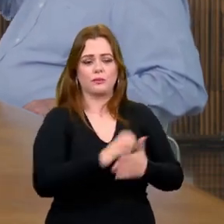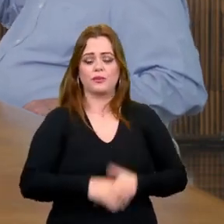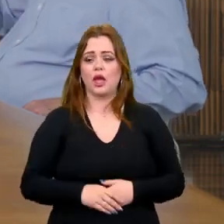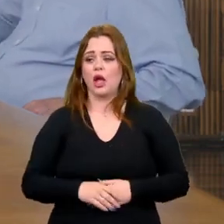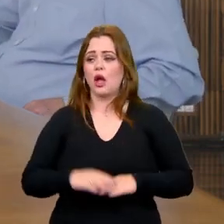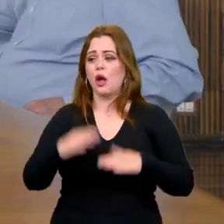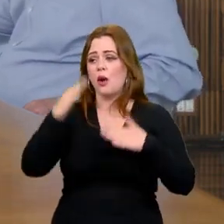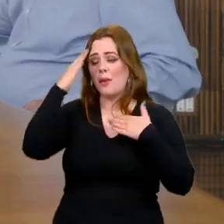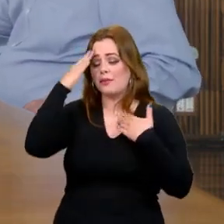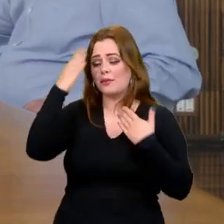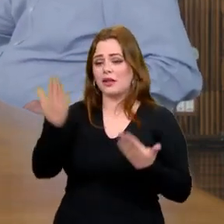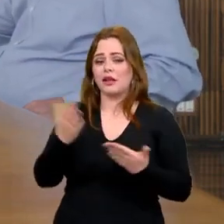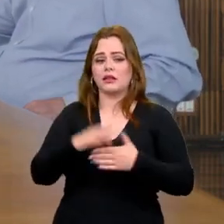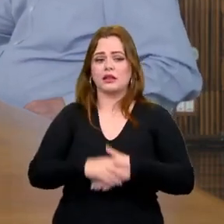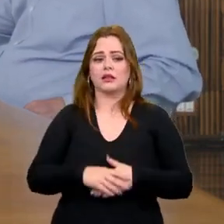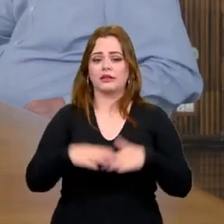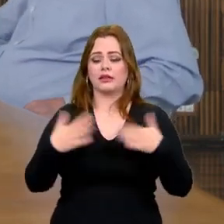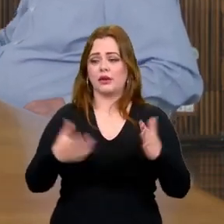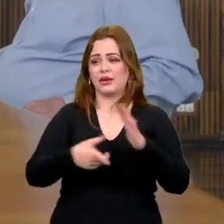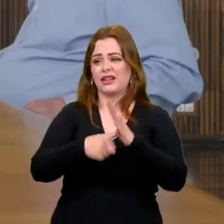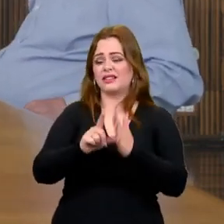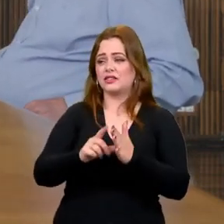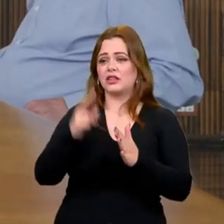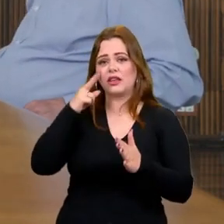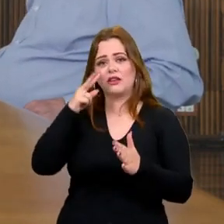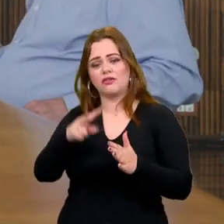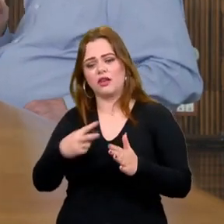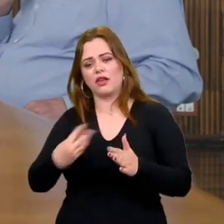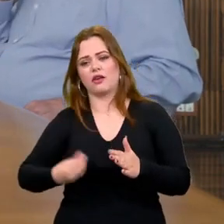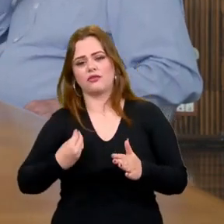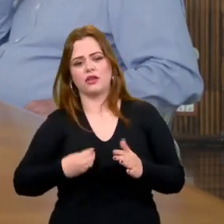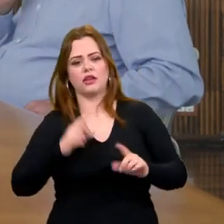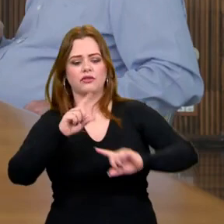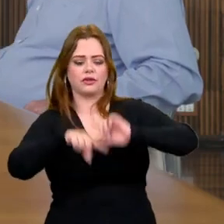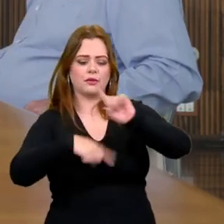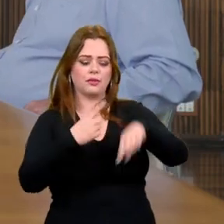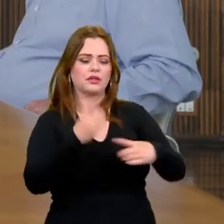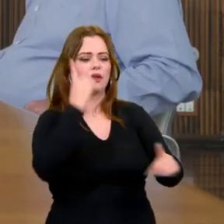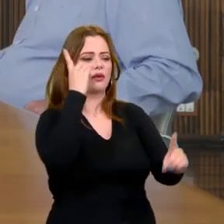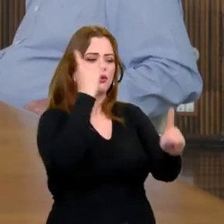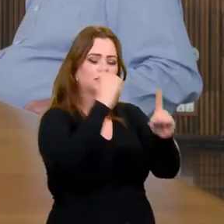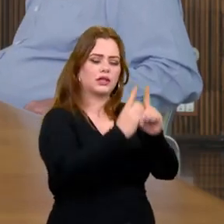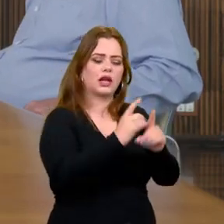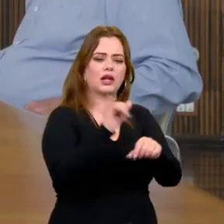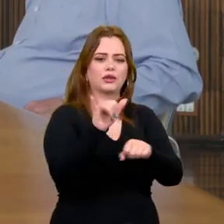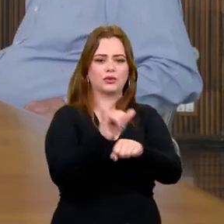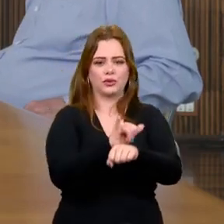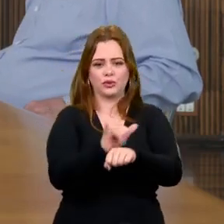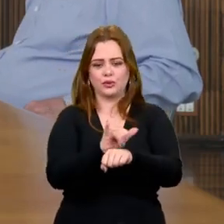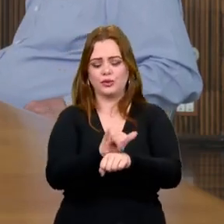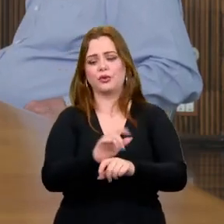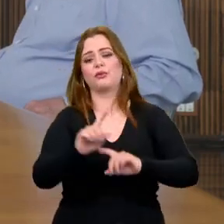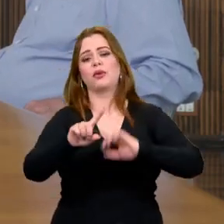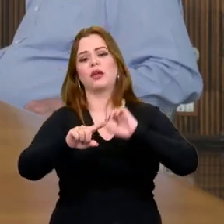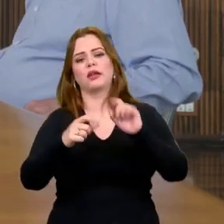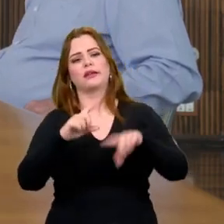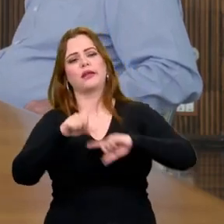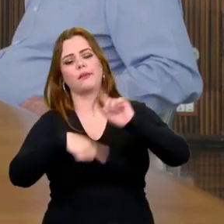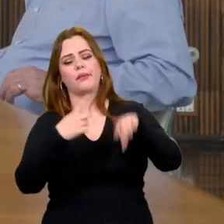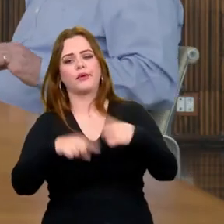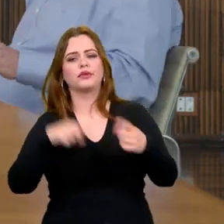que ouvir ao vivo mas depois você vai pro encontrar isso também no YouTube vai poder ouvir mais tarde as pessoas estão em casa tão no carro estão trabalhando